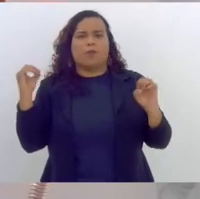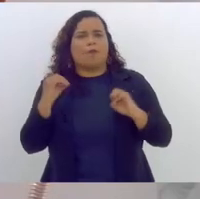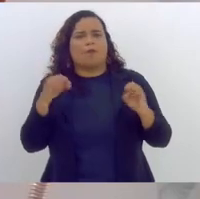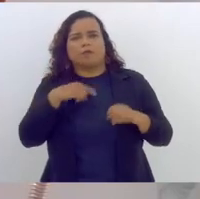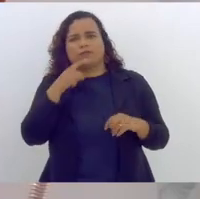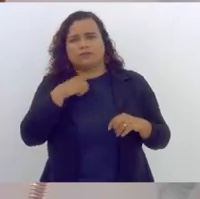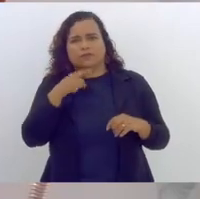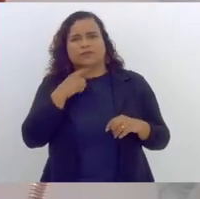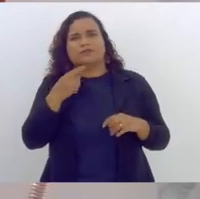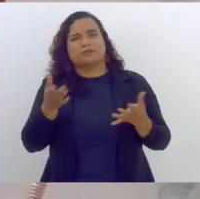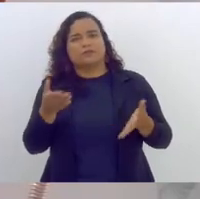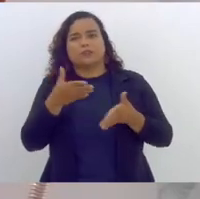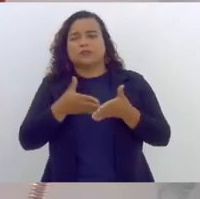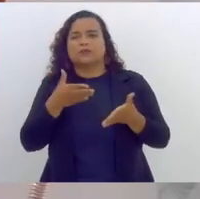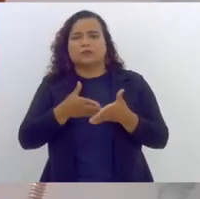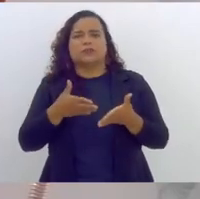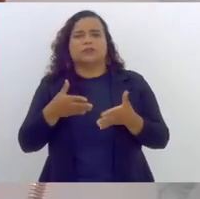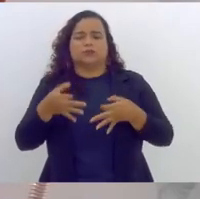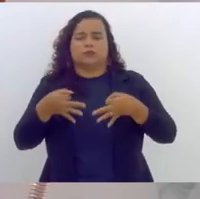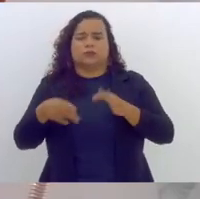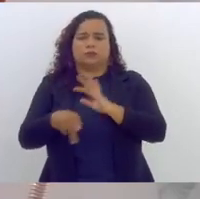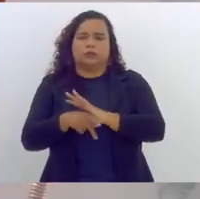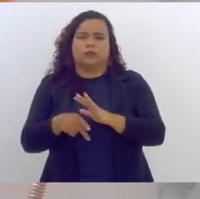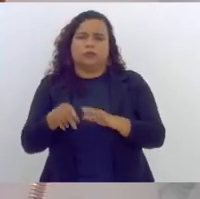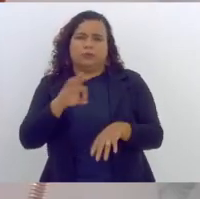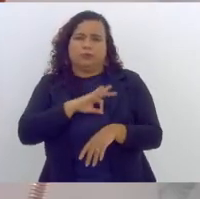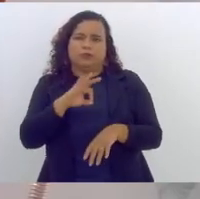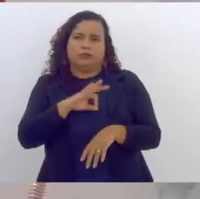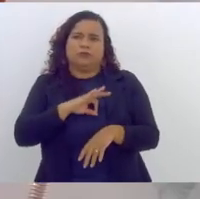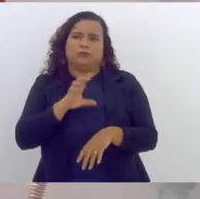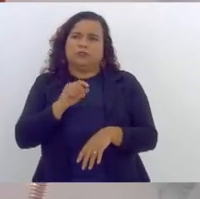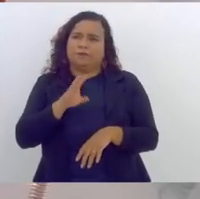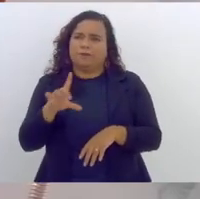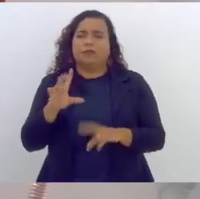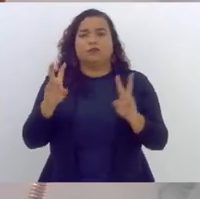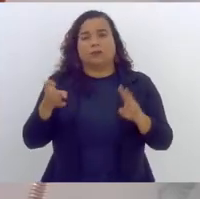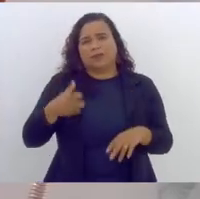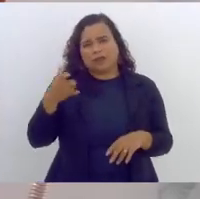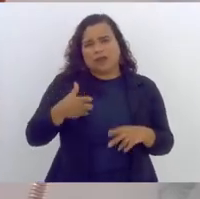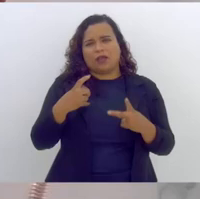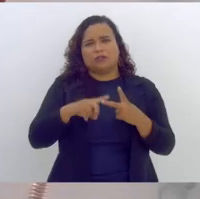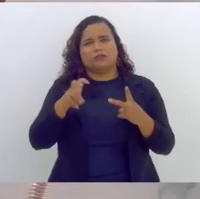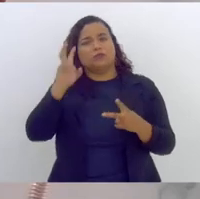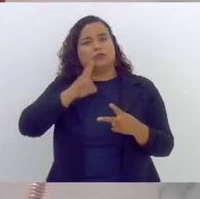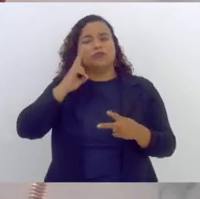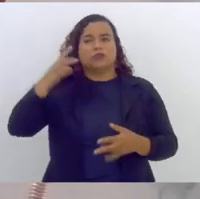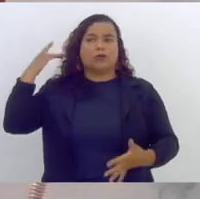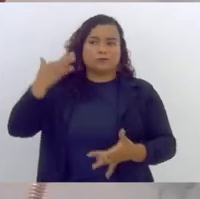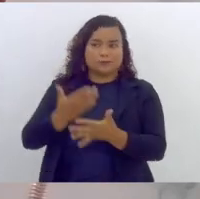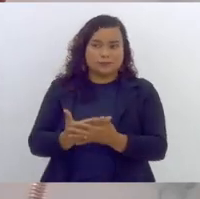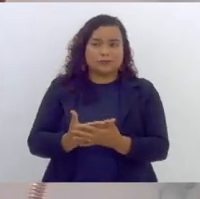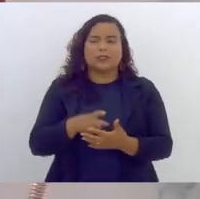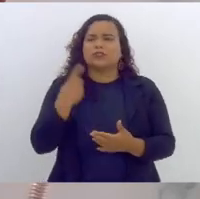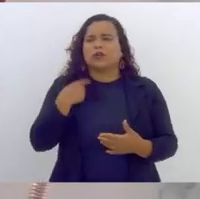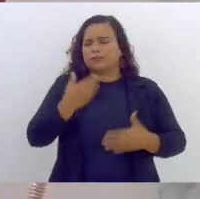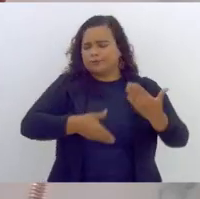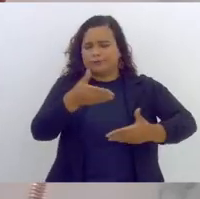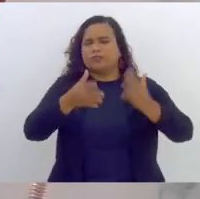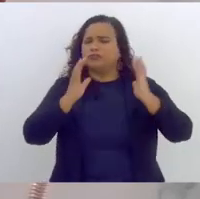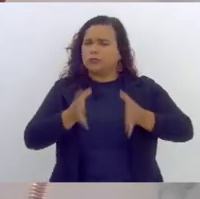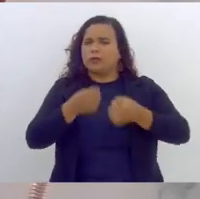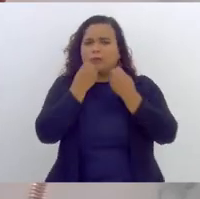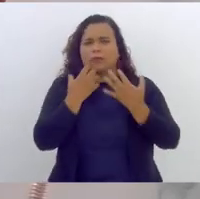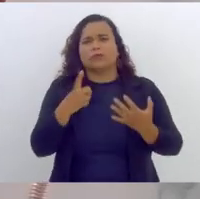que esses imbróglio jurídicos da Polícia Civil a questão de idade as questões de História o quanto a gente já avançou